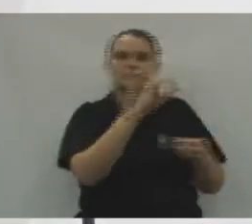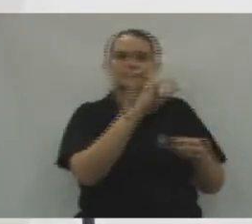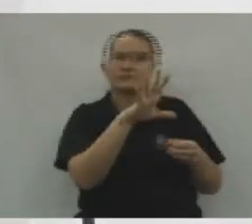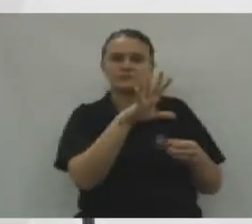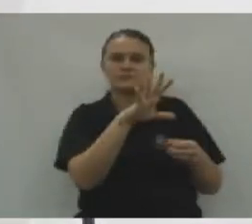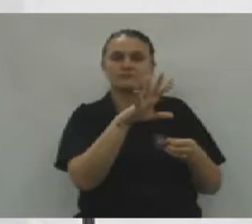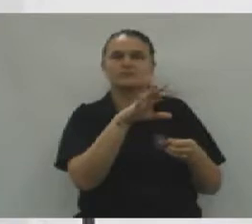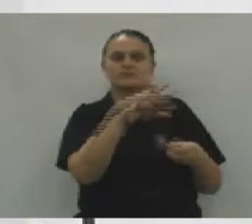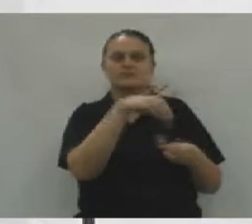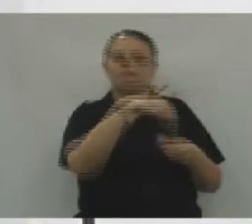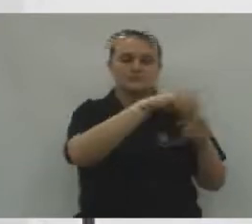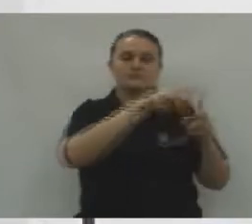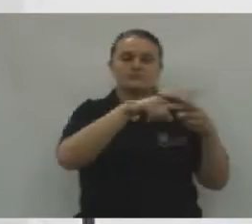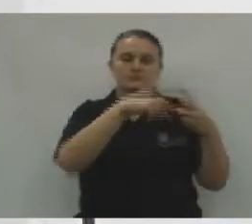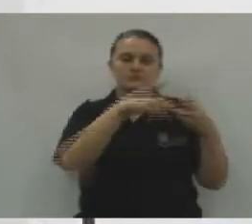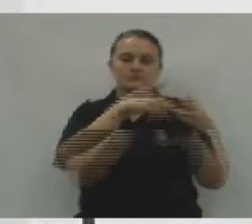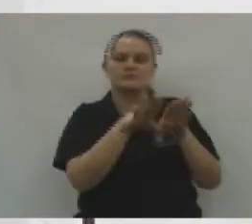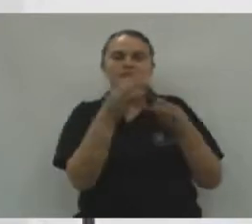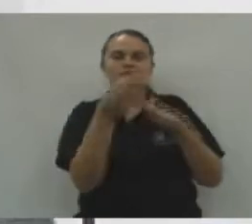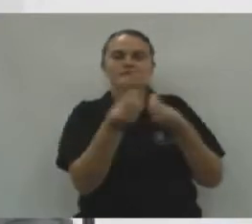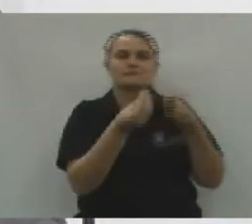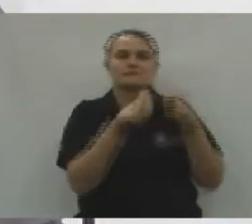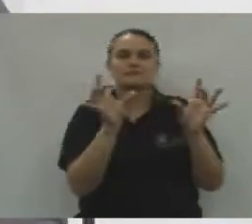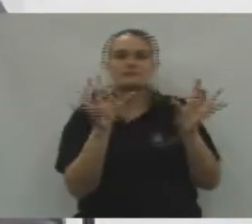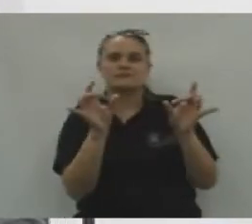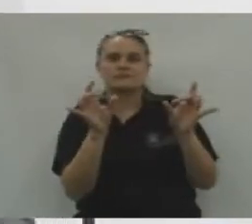principalmente na questão de comercialização, que